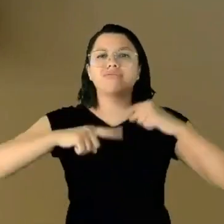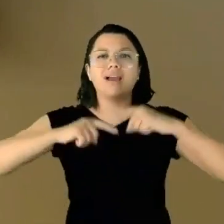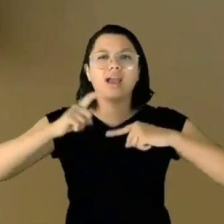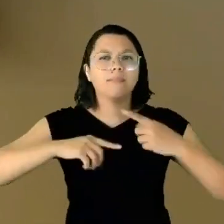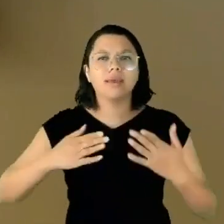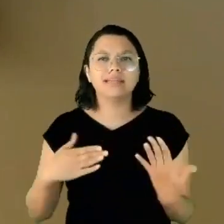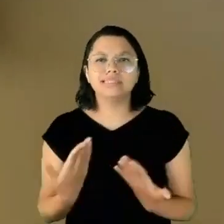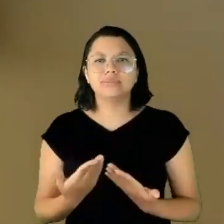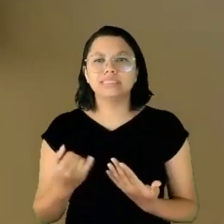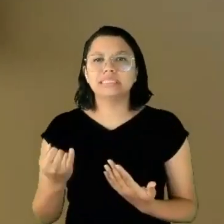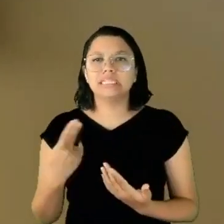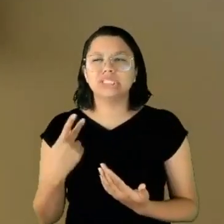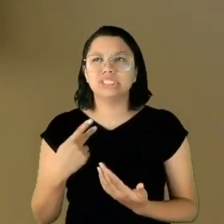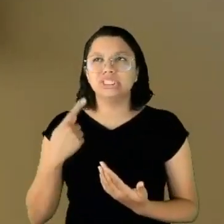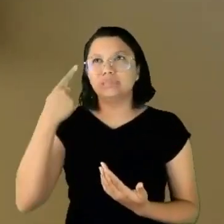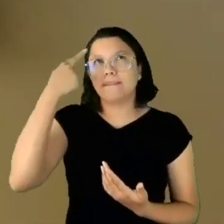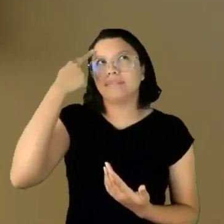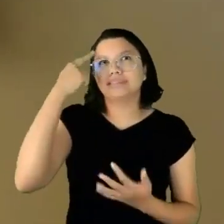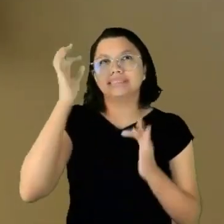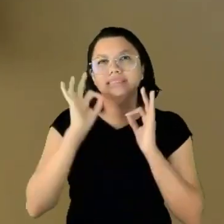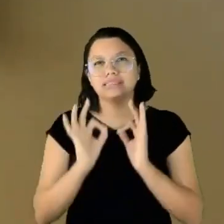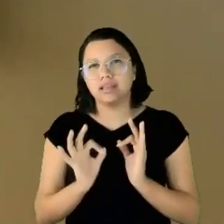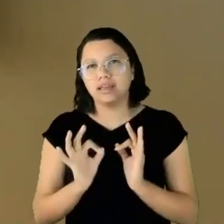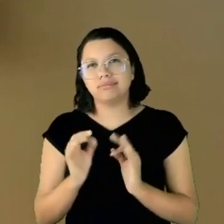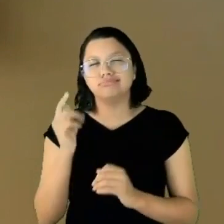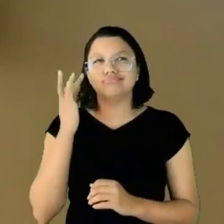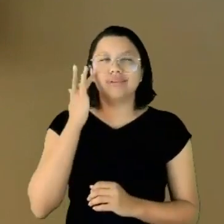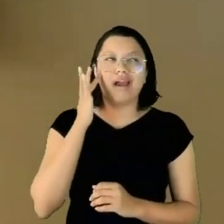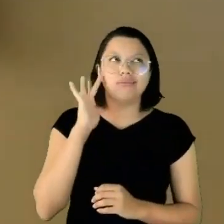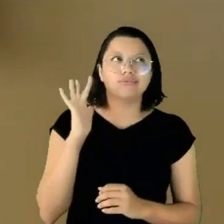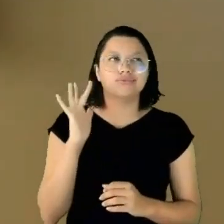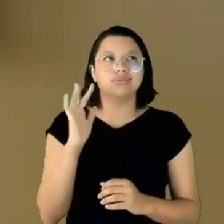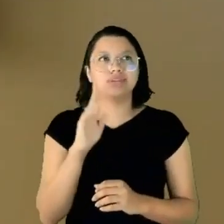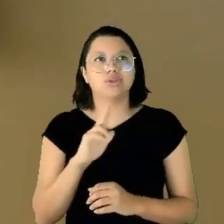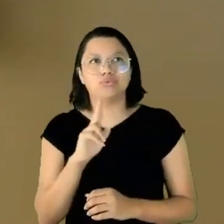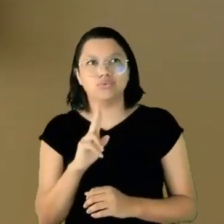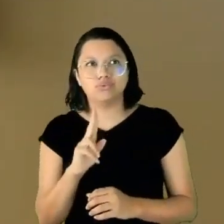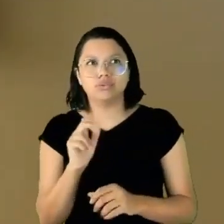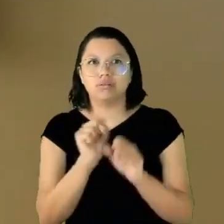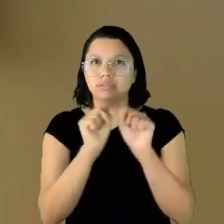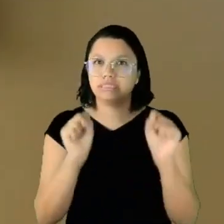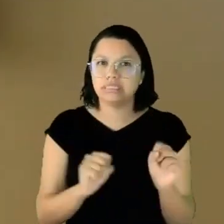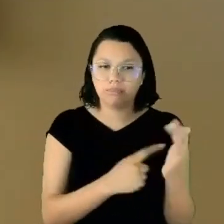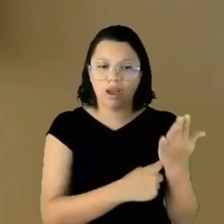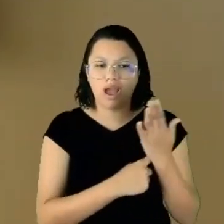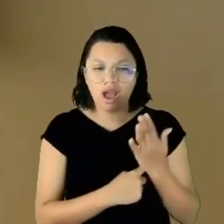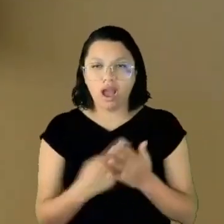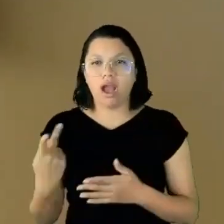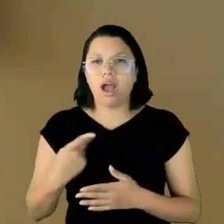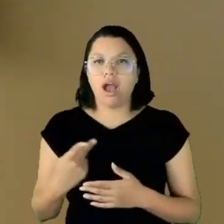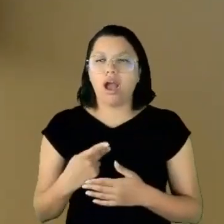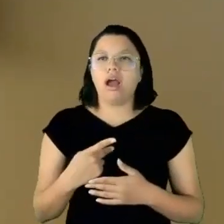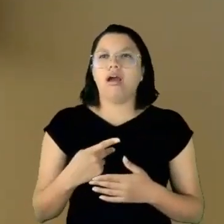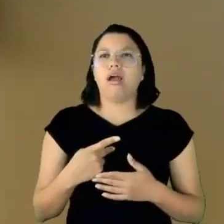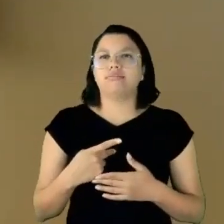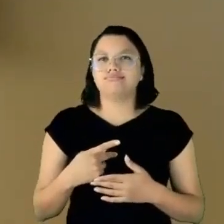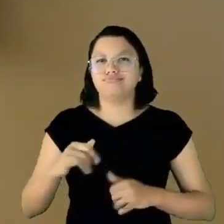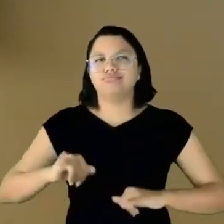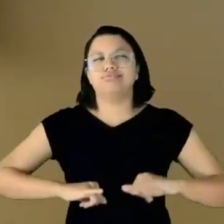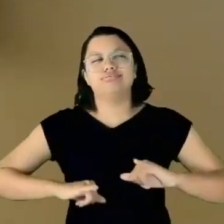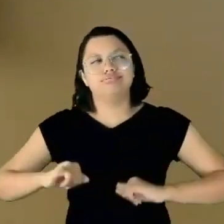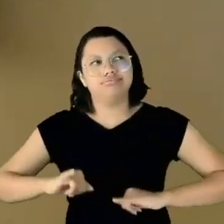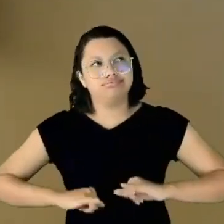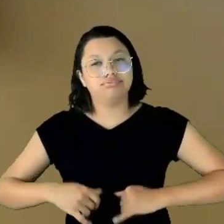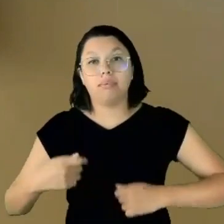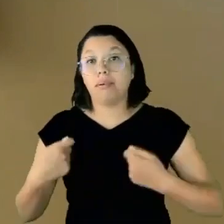estivermos com a mentalidade certa se nós não soubermos abraçar o sistema e usá-lo a nosso favor a gente vai ficar sofrendo eu acho que